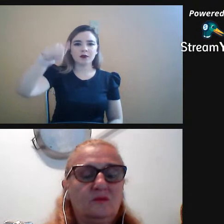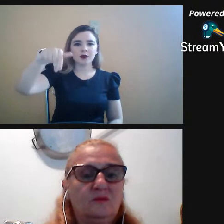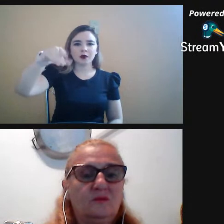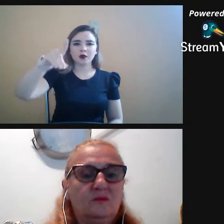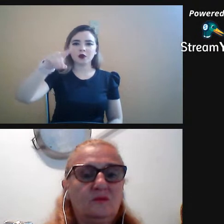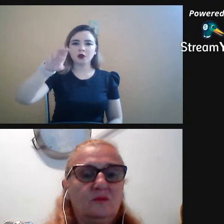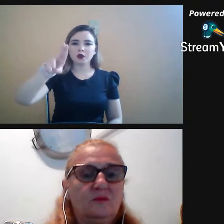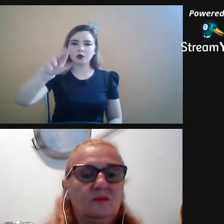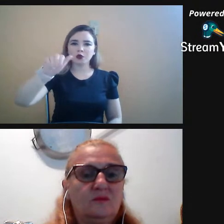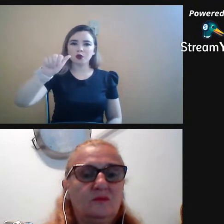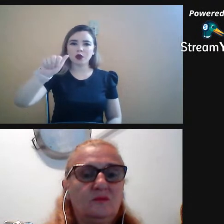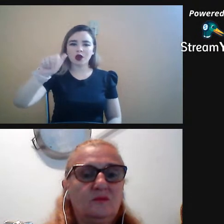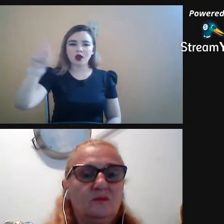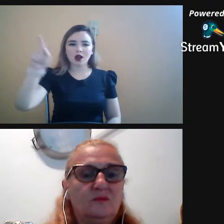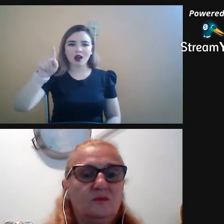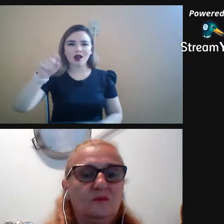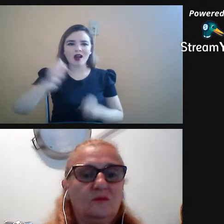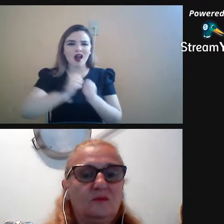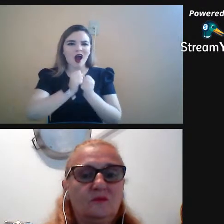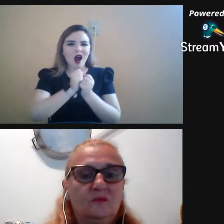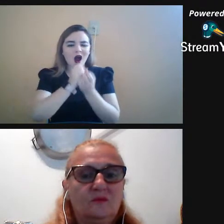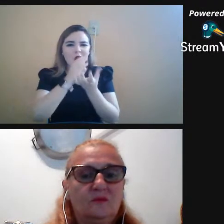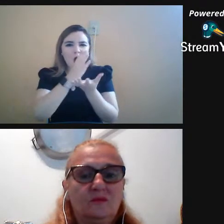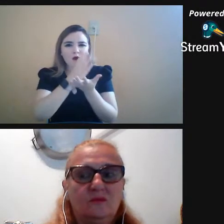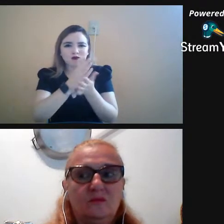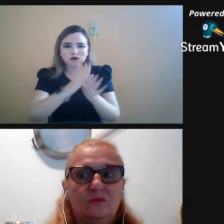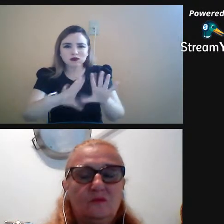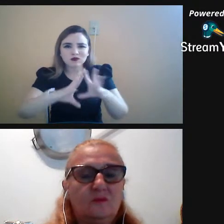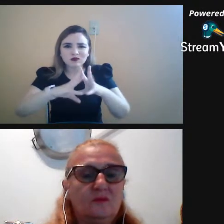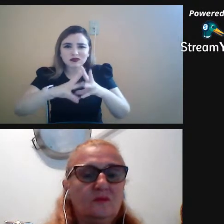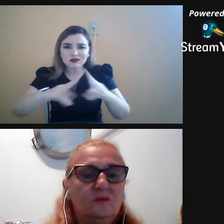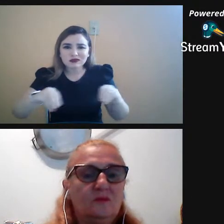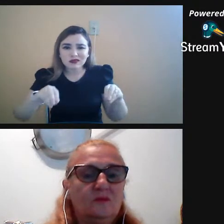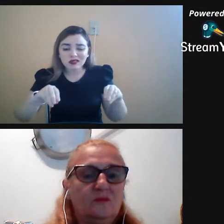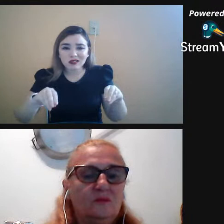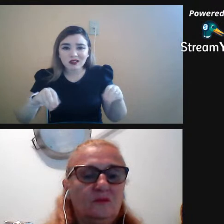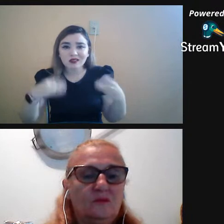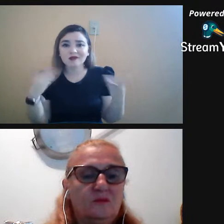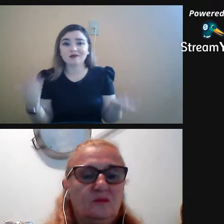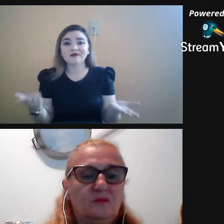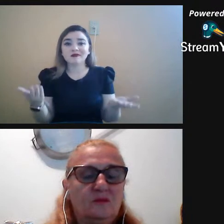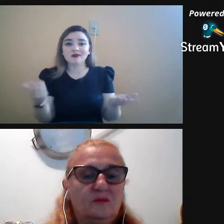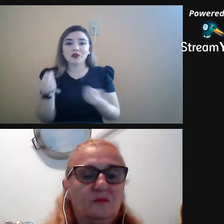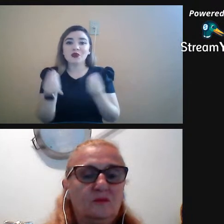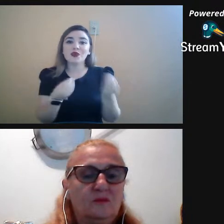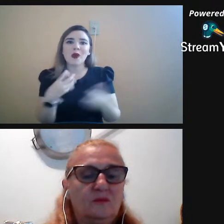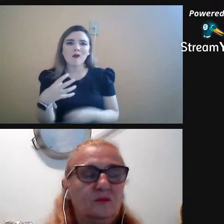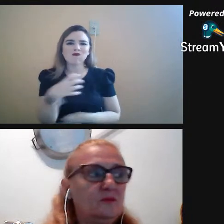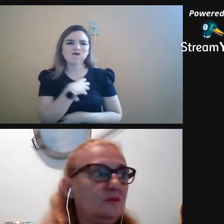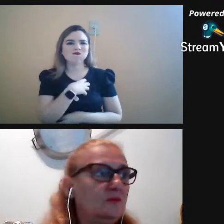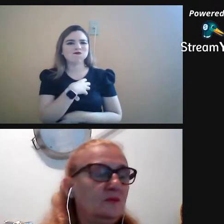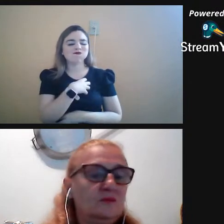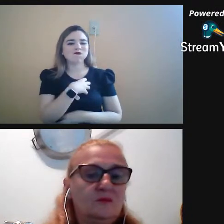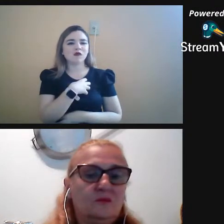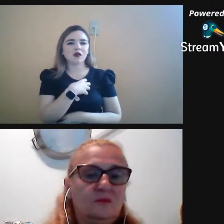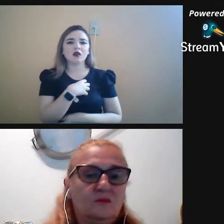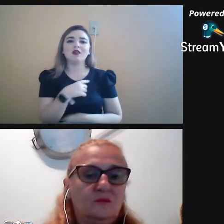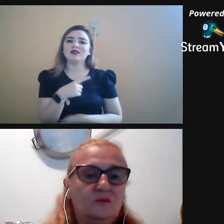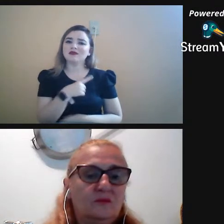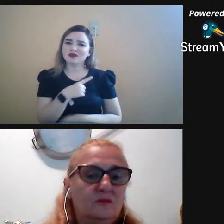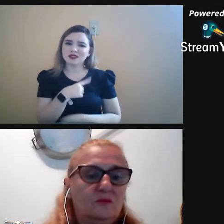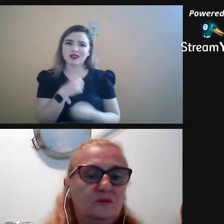Então, a gente vê como o cerrado está sendo devastado pelo fogo.